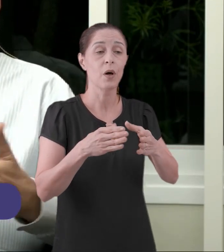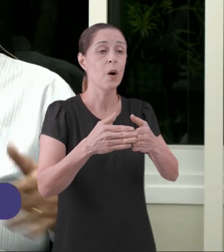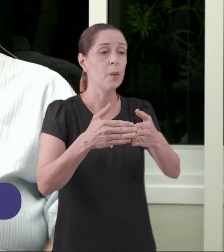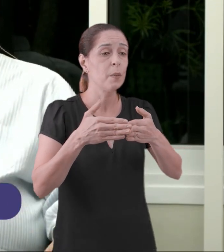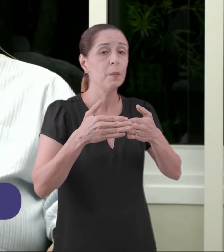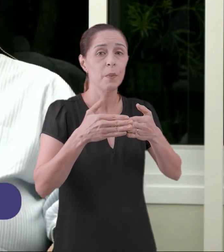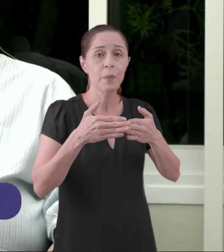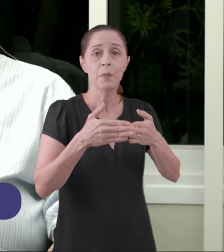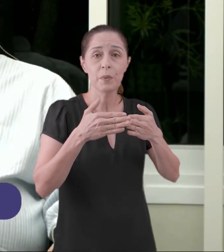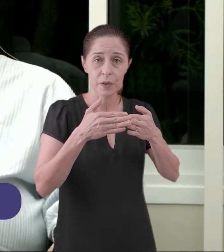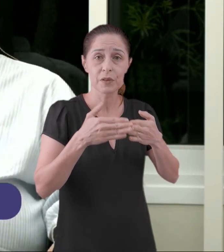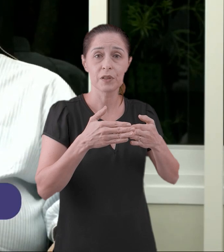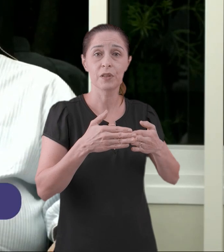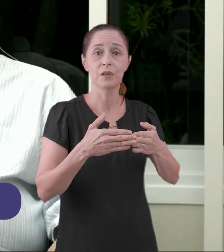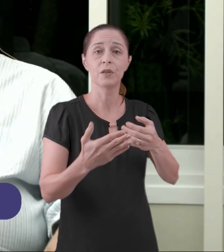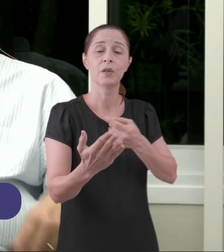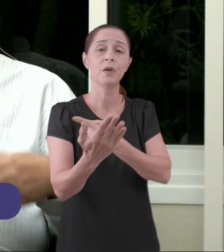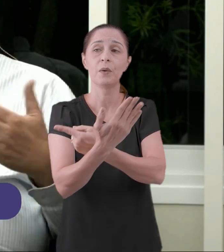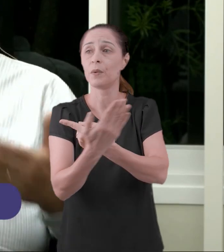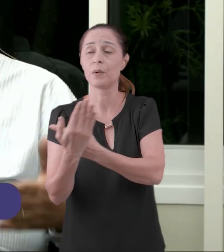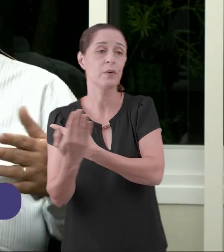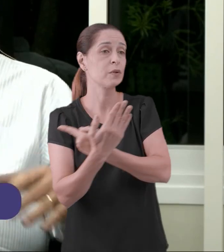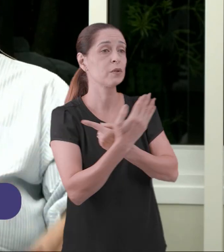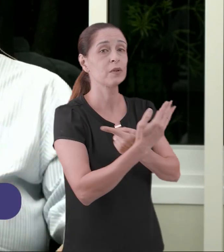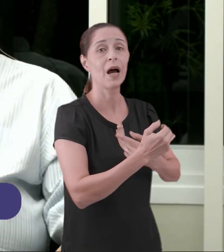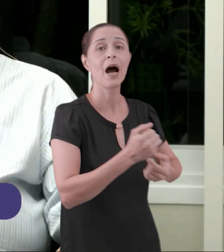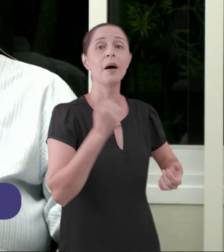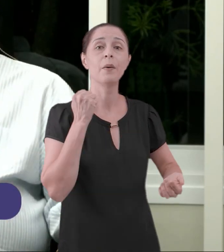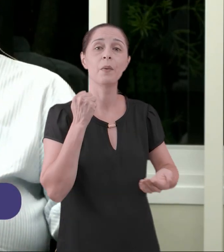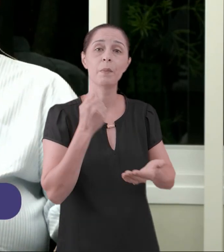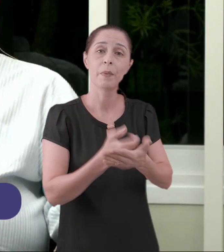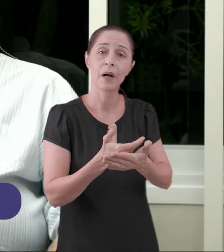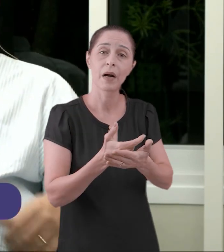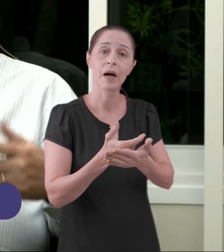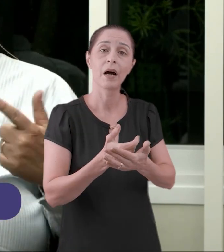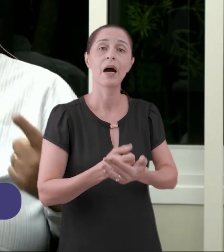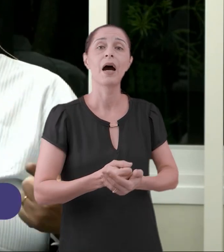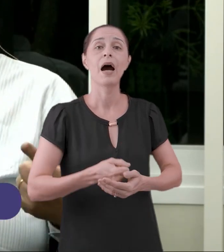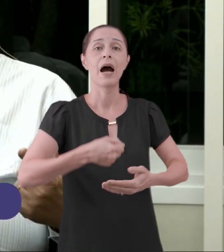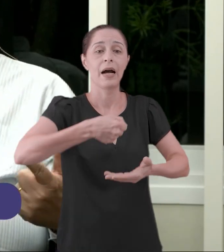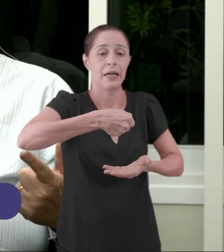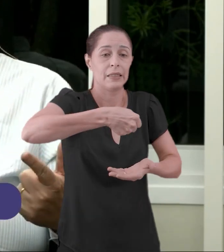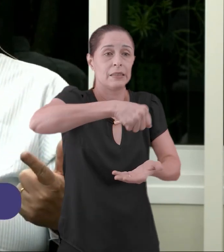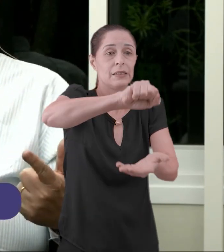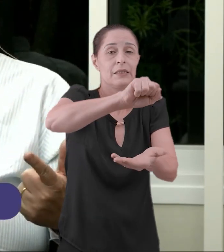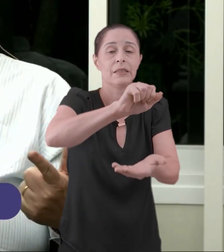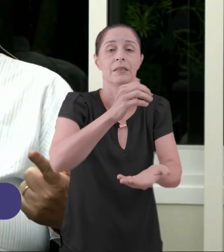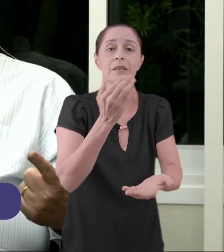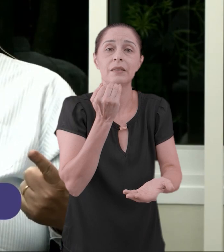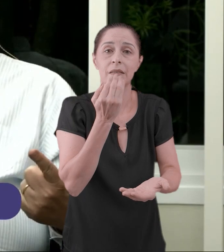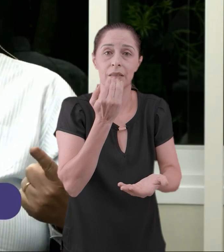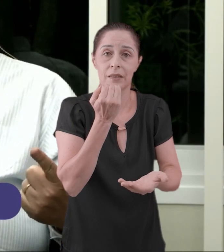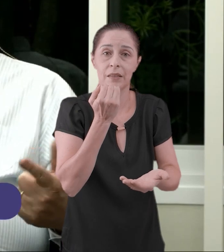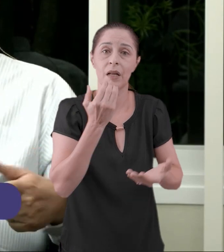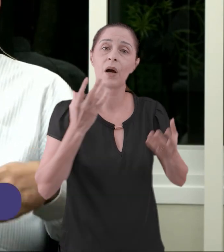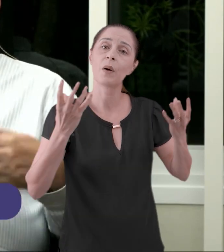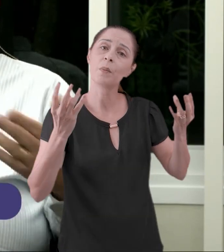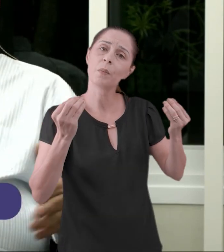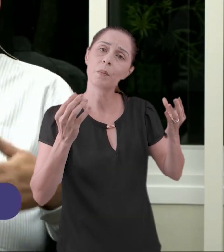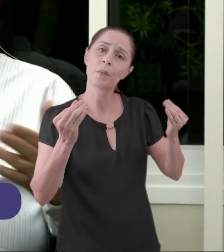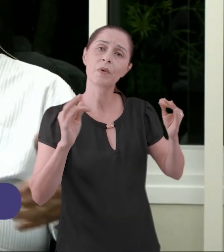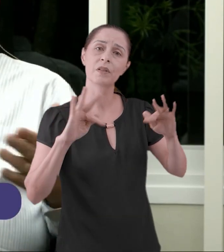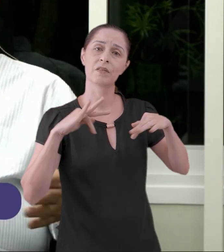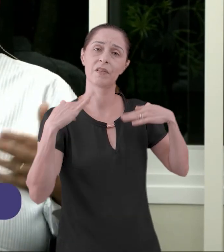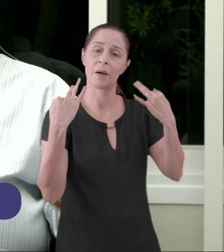alvo agora são 60 mil cestas para distribuir para as pessoas. Algumas famílias que